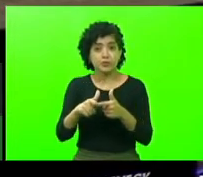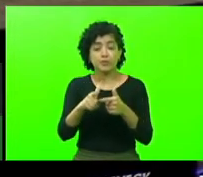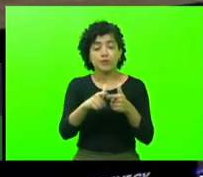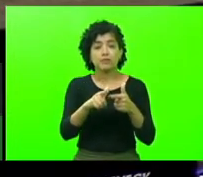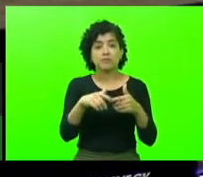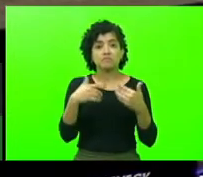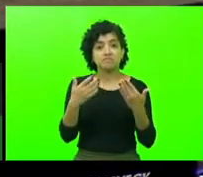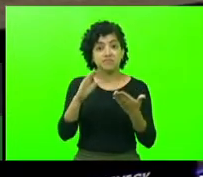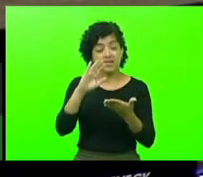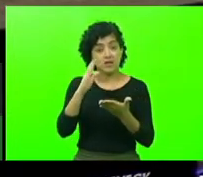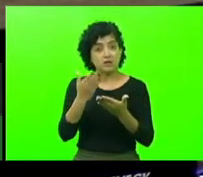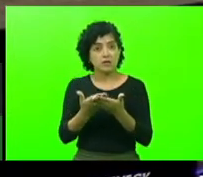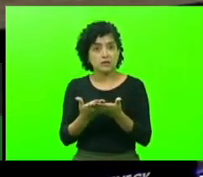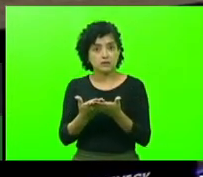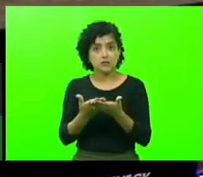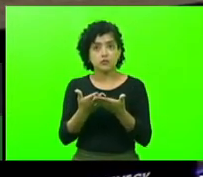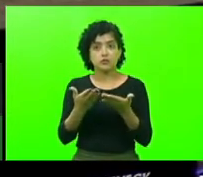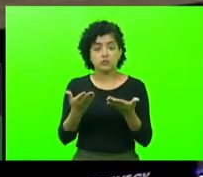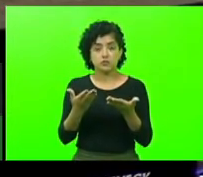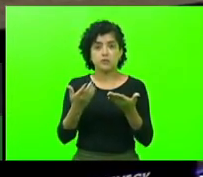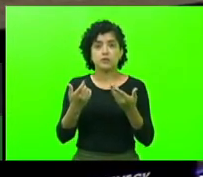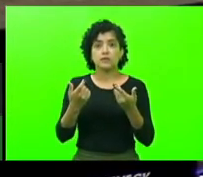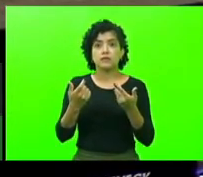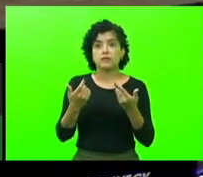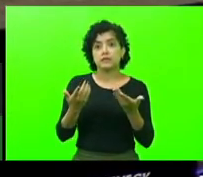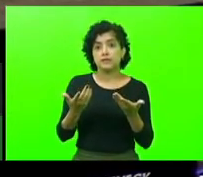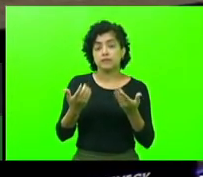Acredito que, e é preciso,